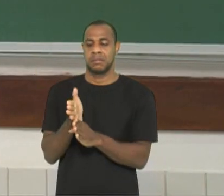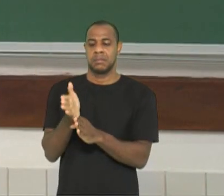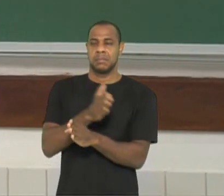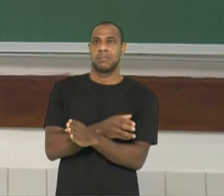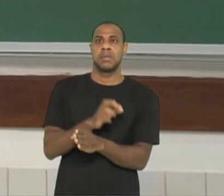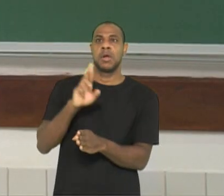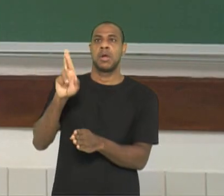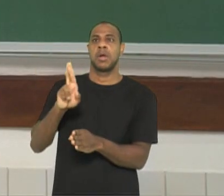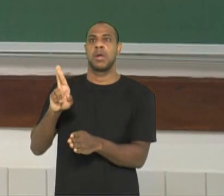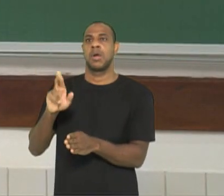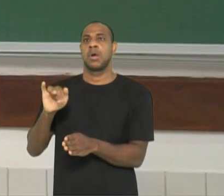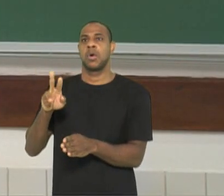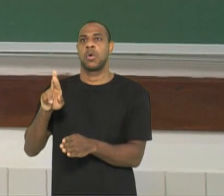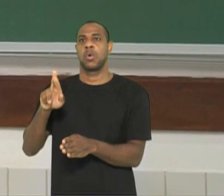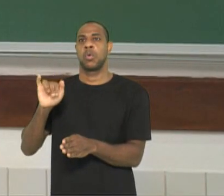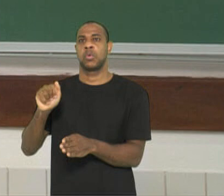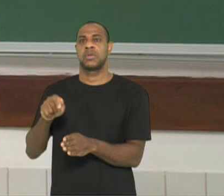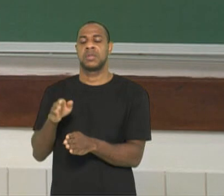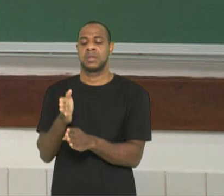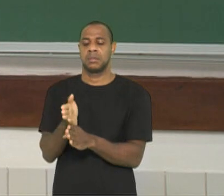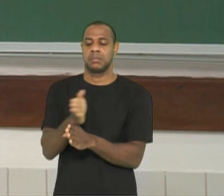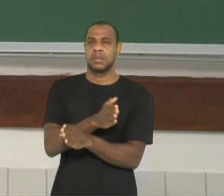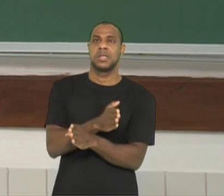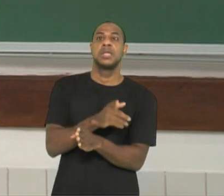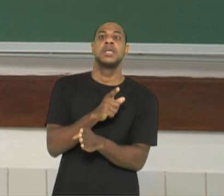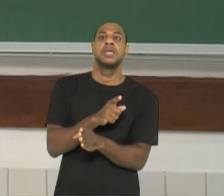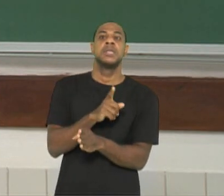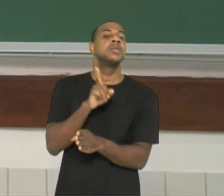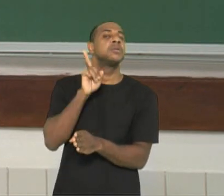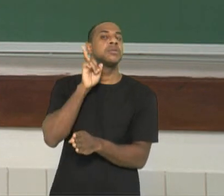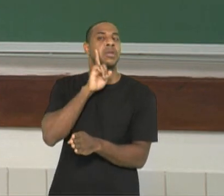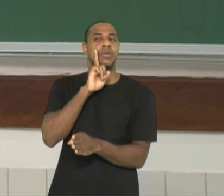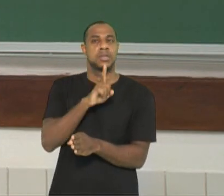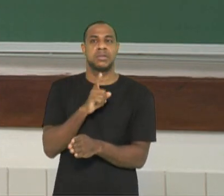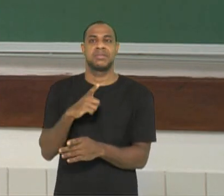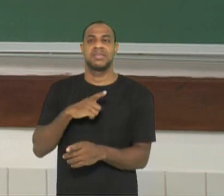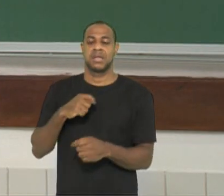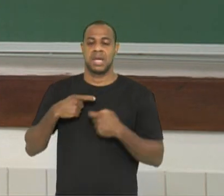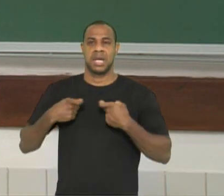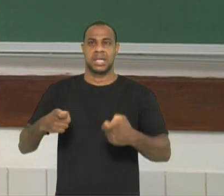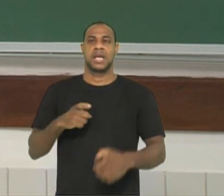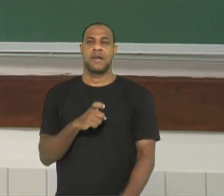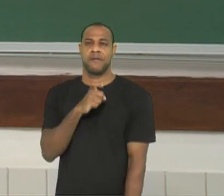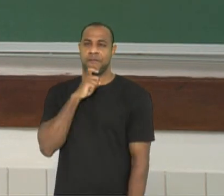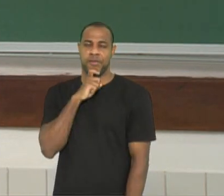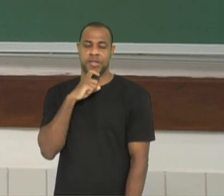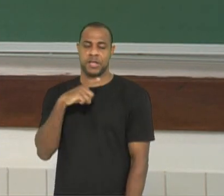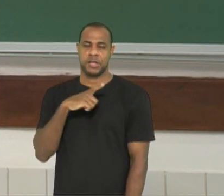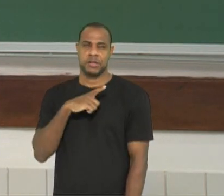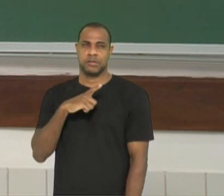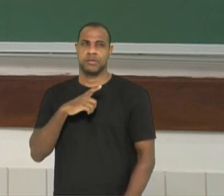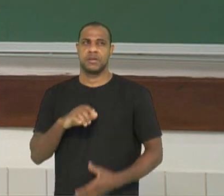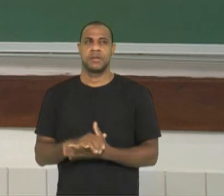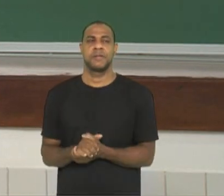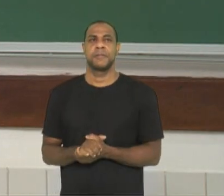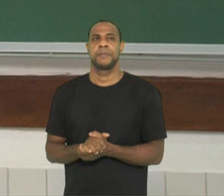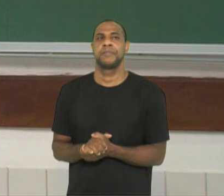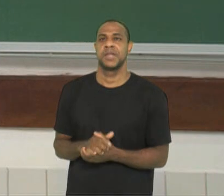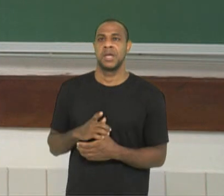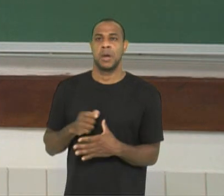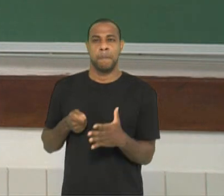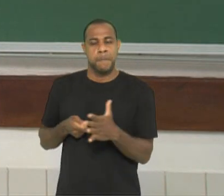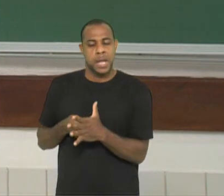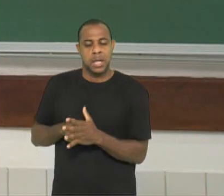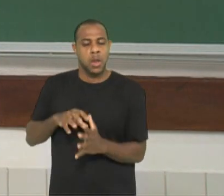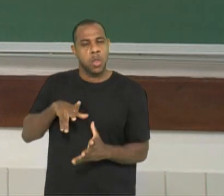lado. Existia a Guerra Fria. A iminência de um contato nuclear poderia existir, então existe a pressão no mundo.